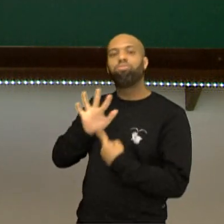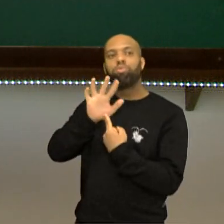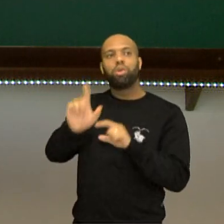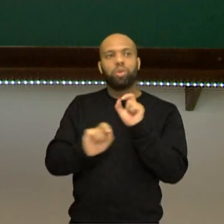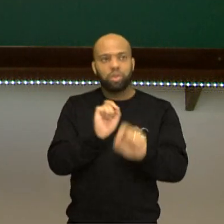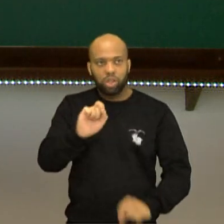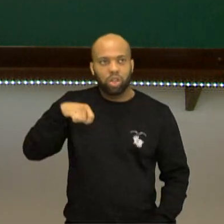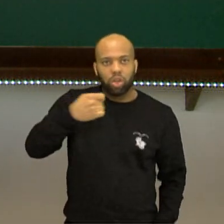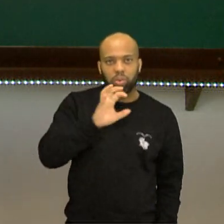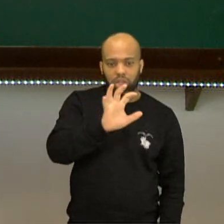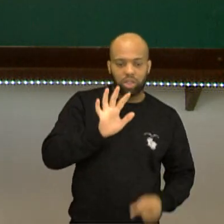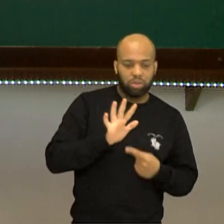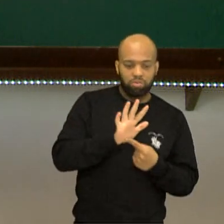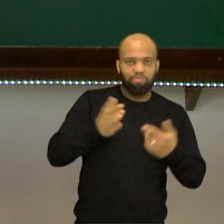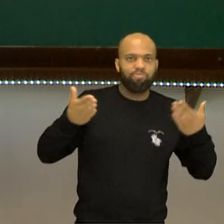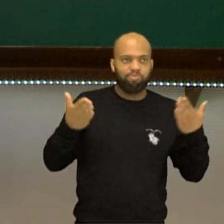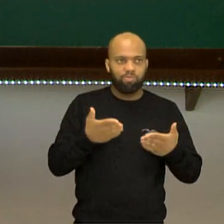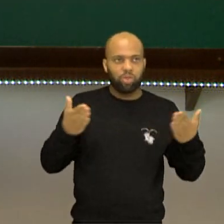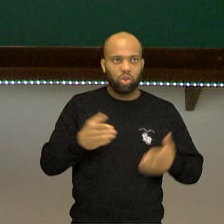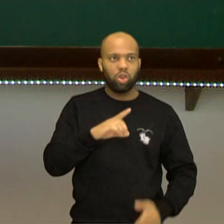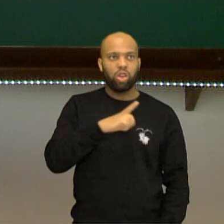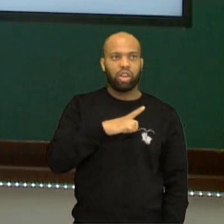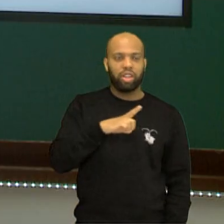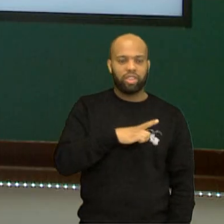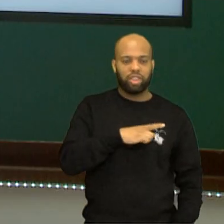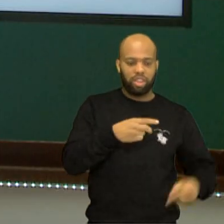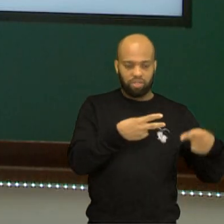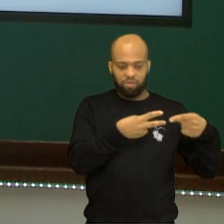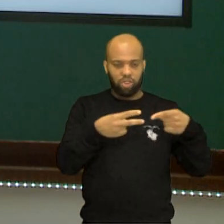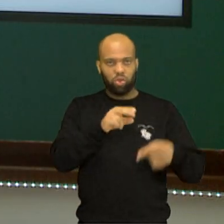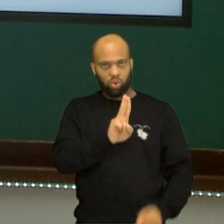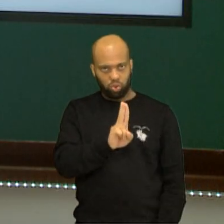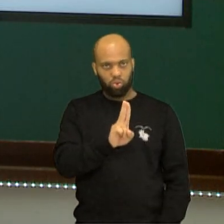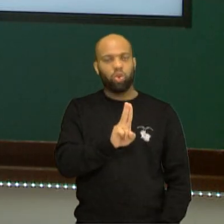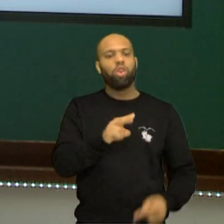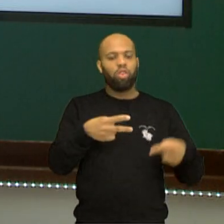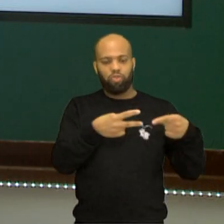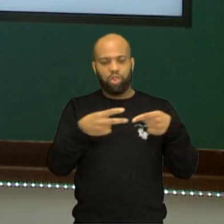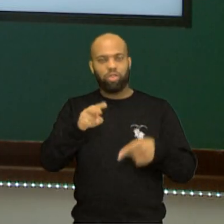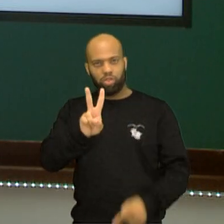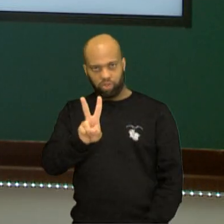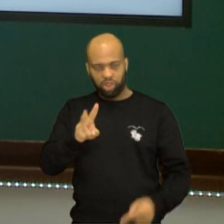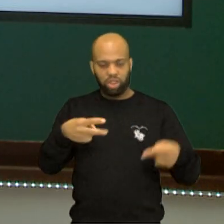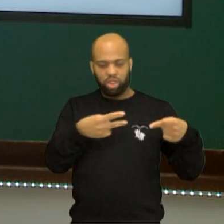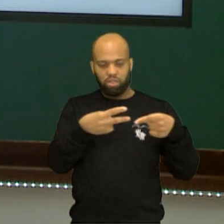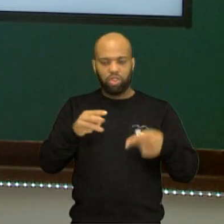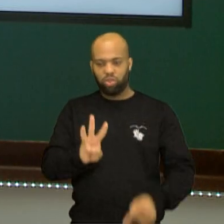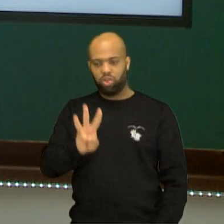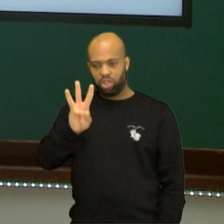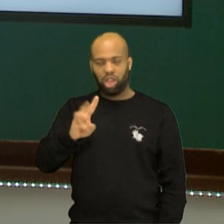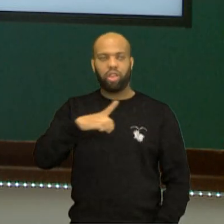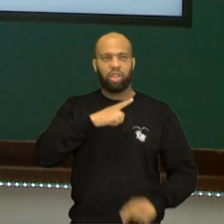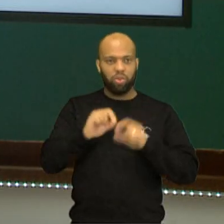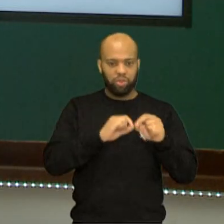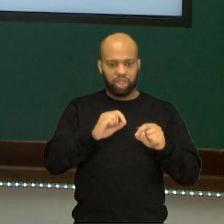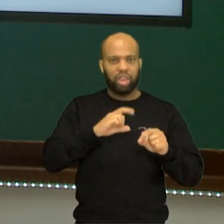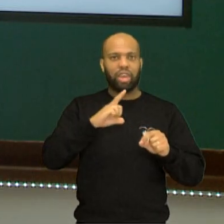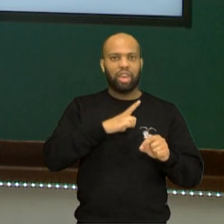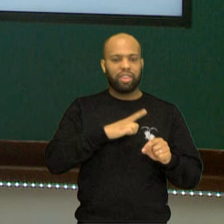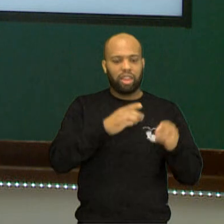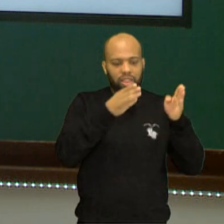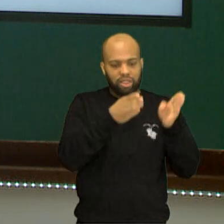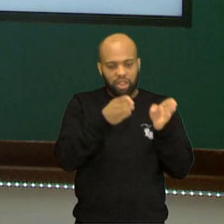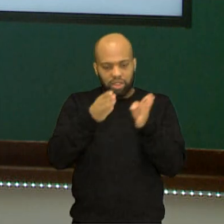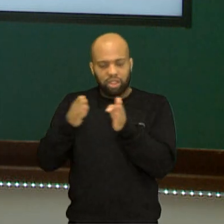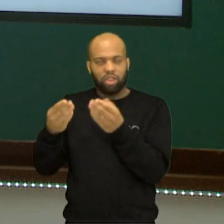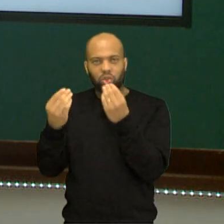certo? Mostrando para vocês aqui, ó, tem o vetor U, o vetor V e o vetor W, eu vou colocando um na sequência do outro, certo? E o